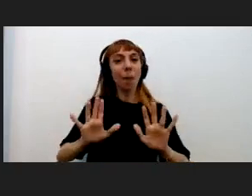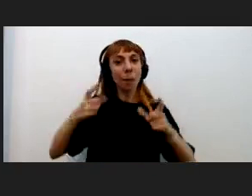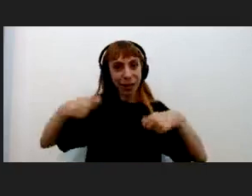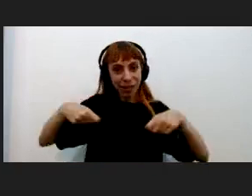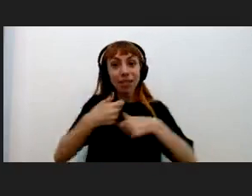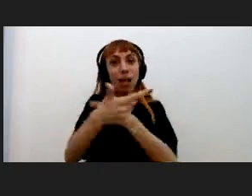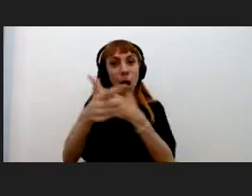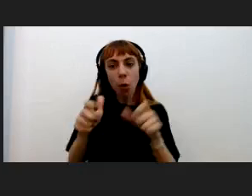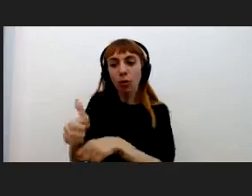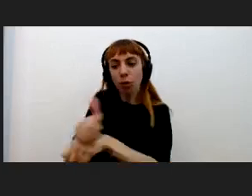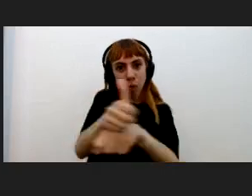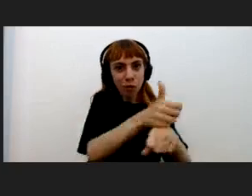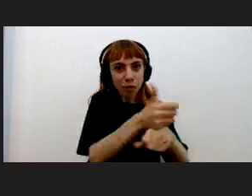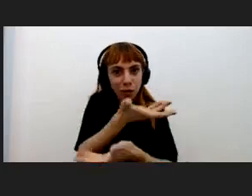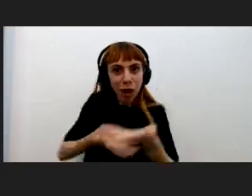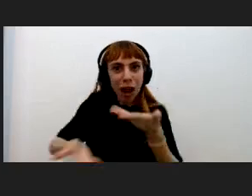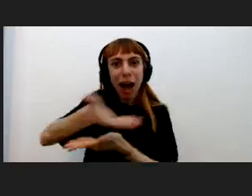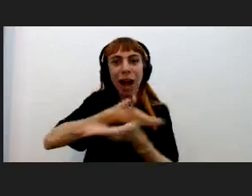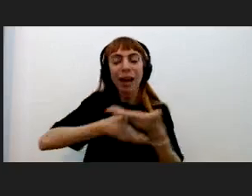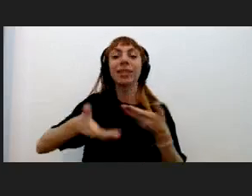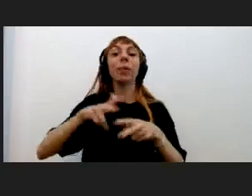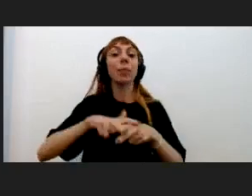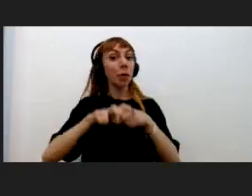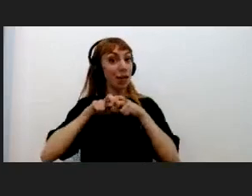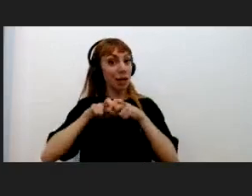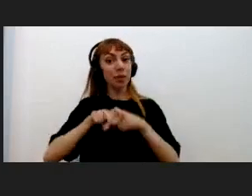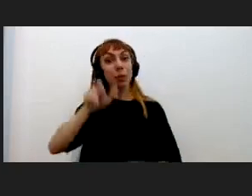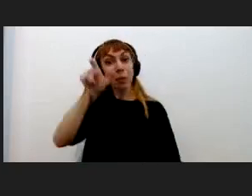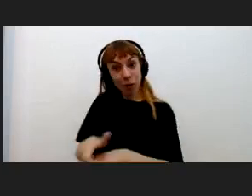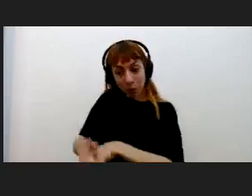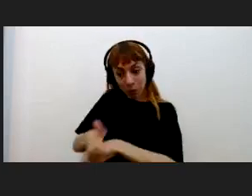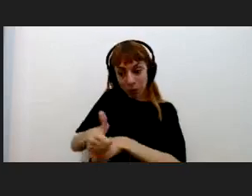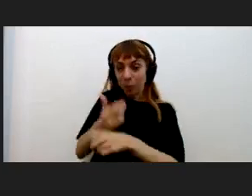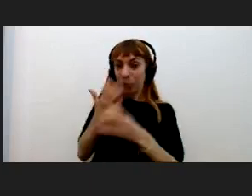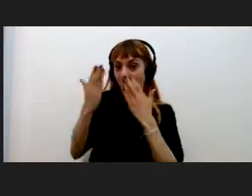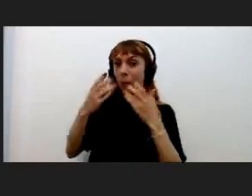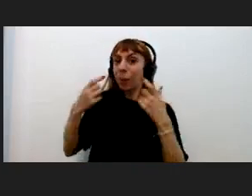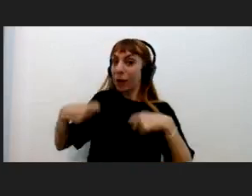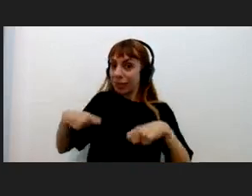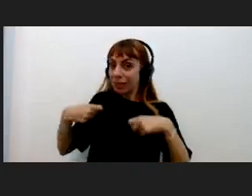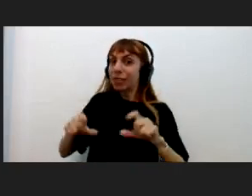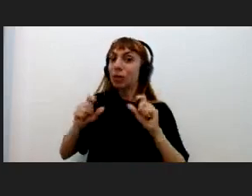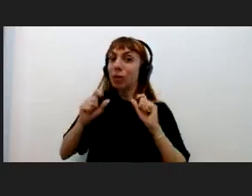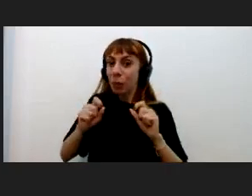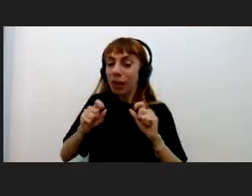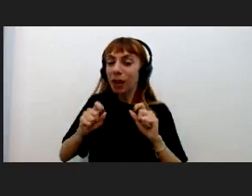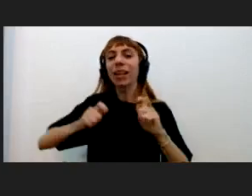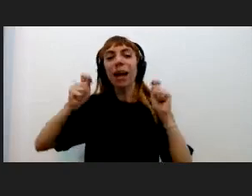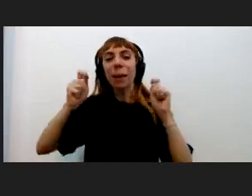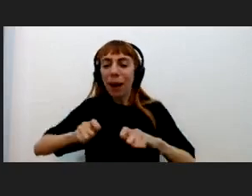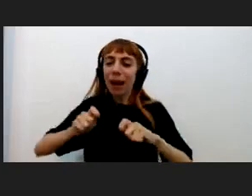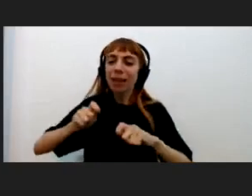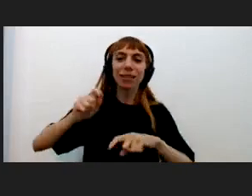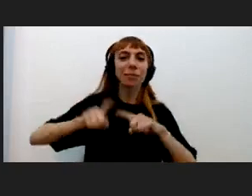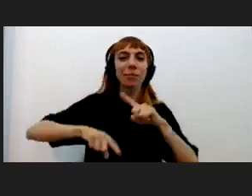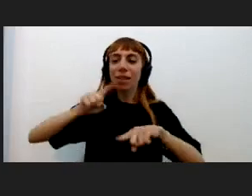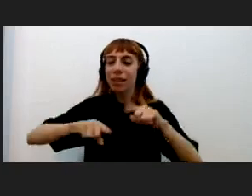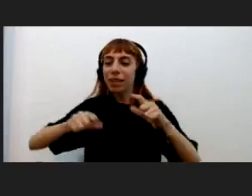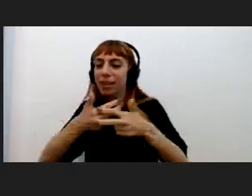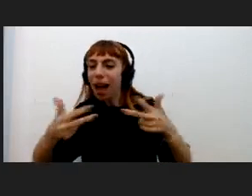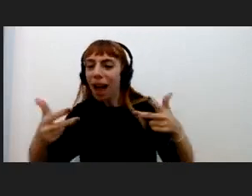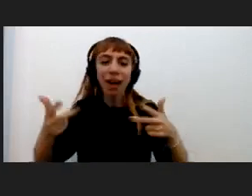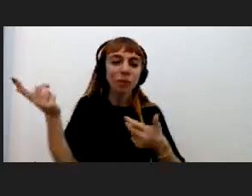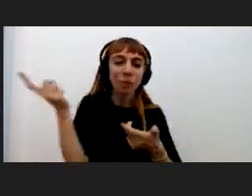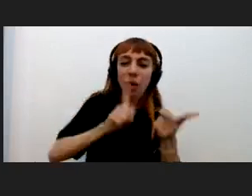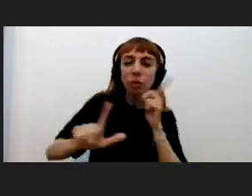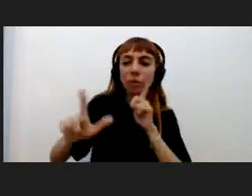para saber se comunicar com as outras áreas de conhecimento, né? E eu acho que é como o Dário falou, assim, é uma questão que, no fim das contas, se